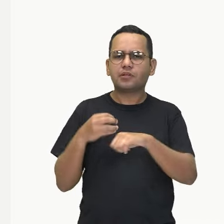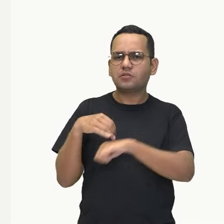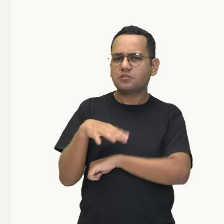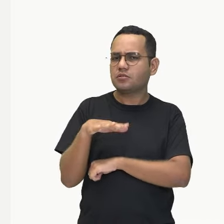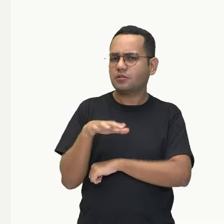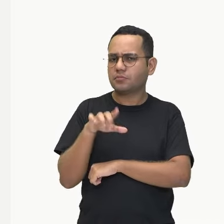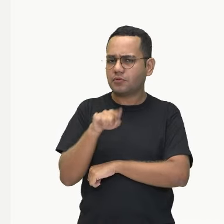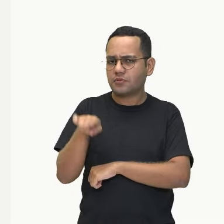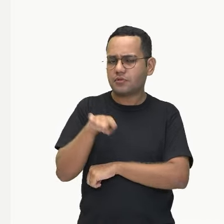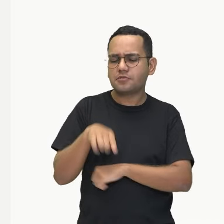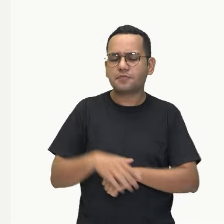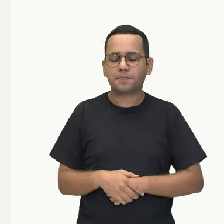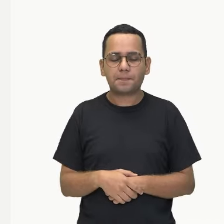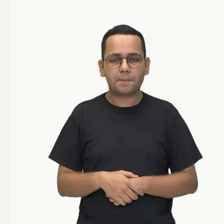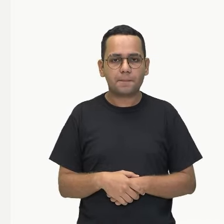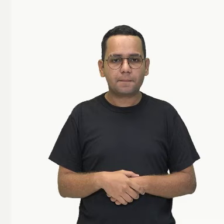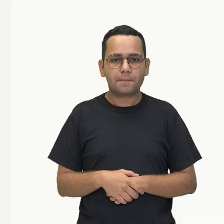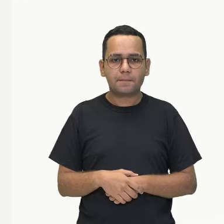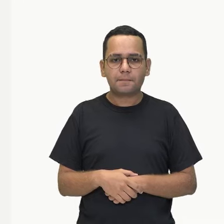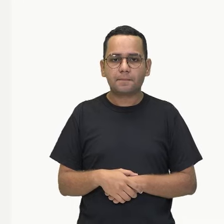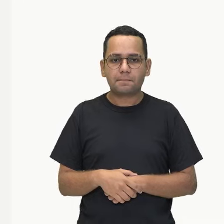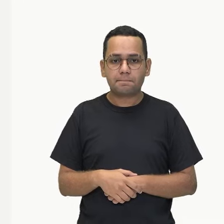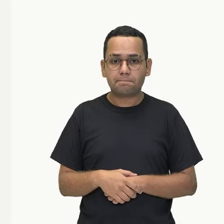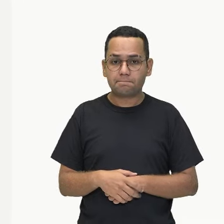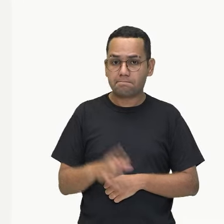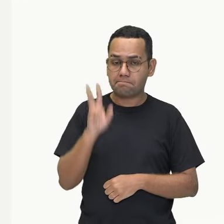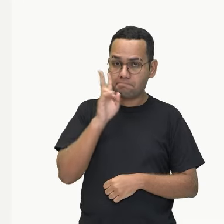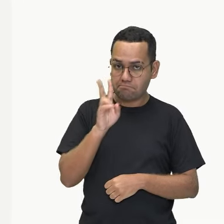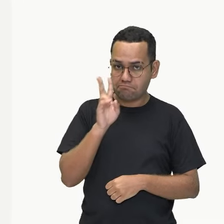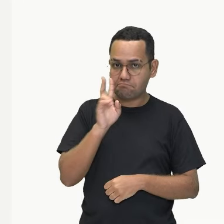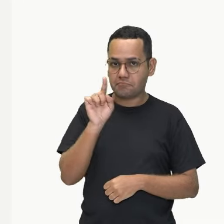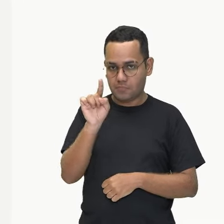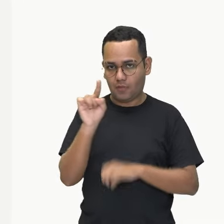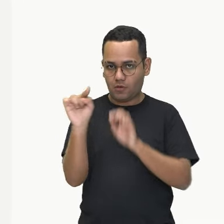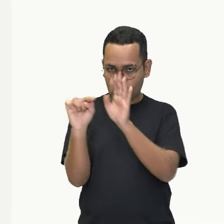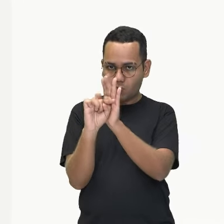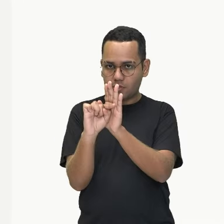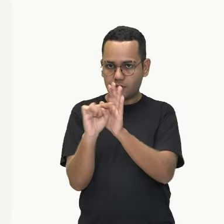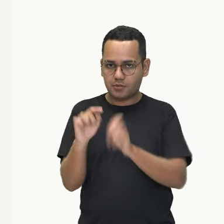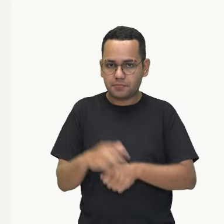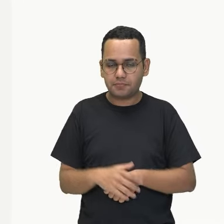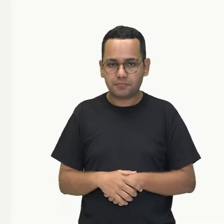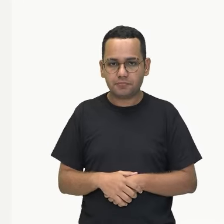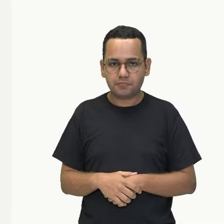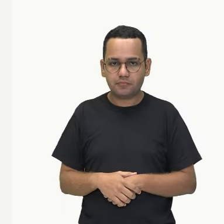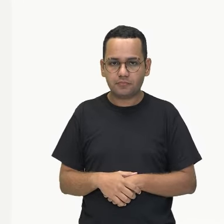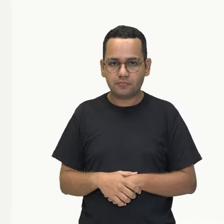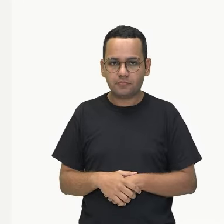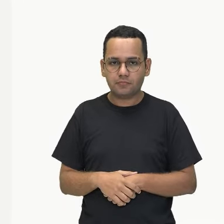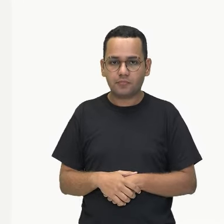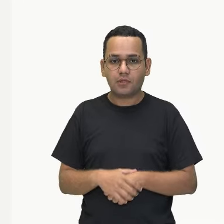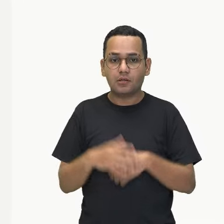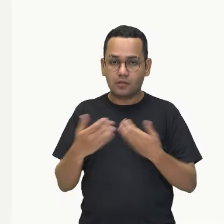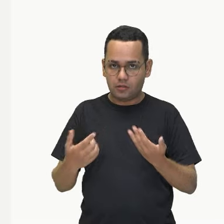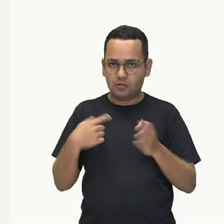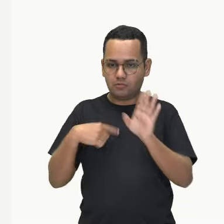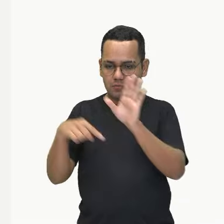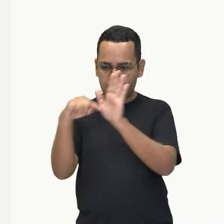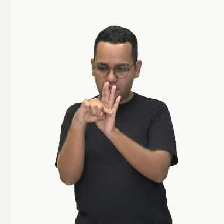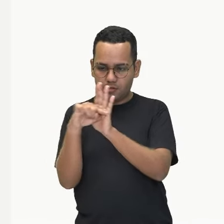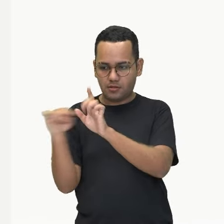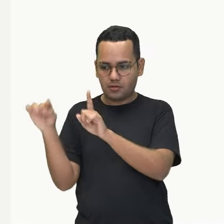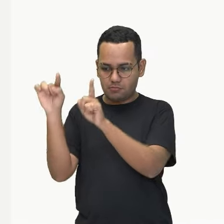qual? Como nós estamos tratando de subtração e ela está à frente do